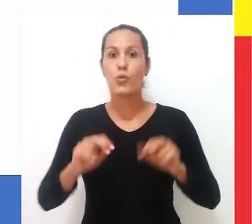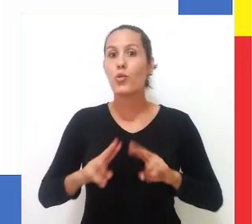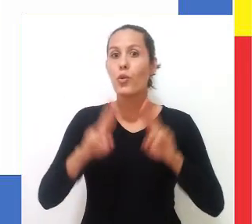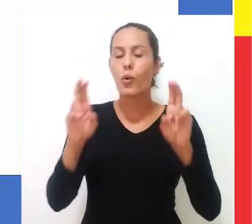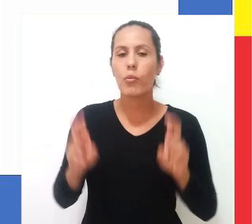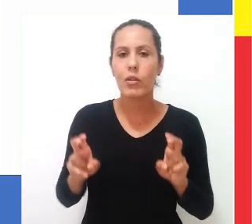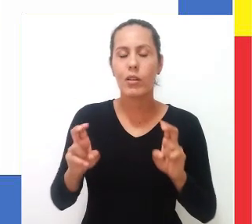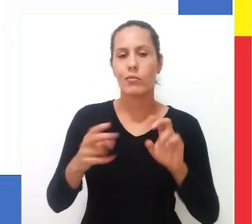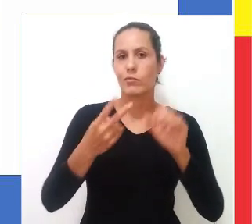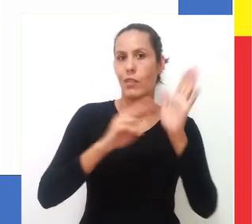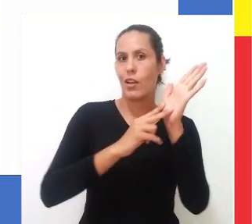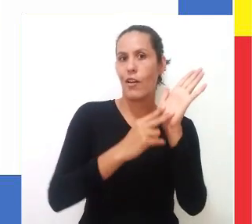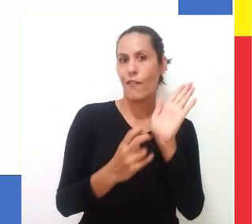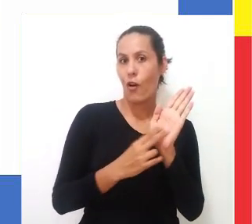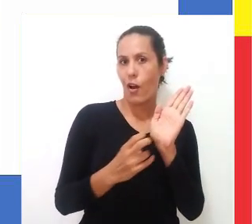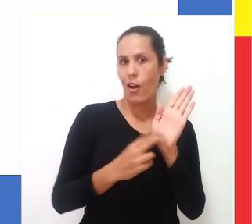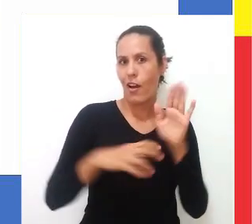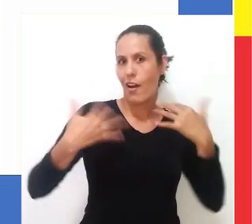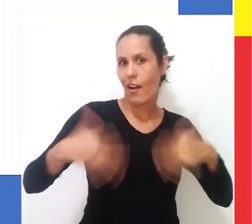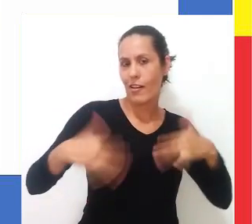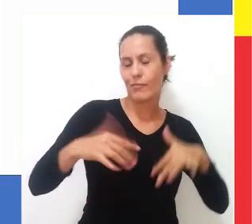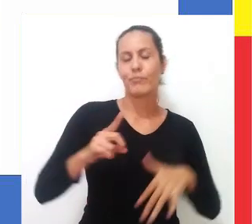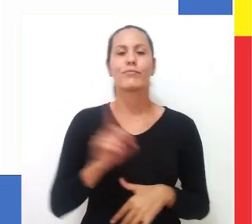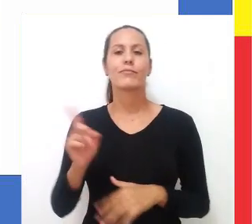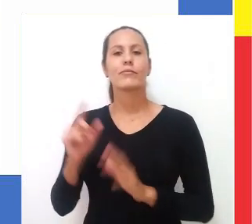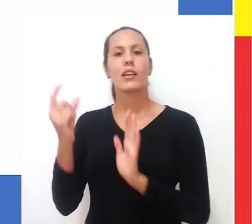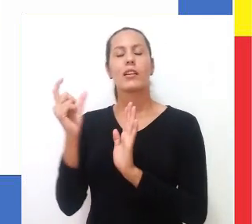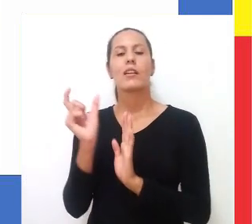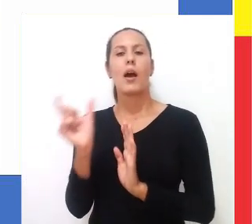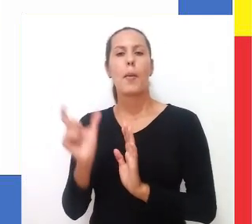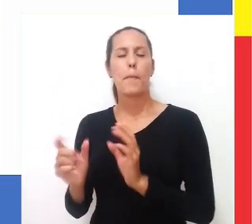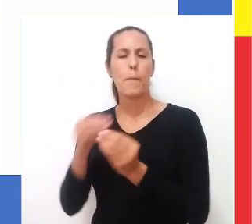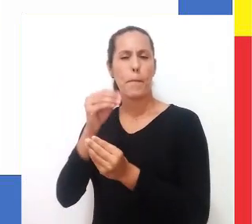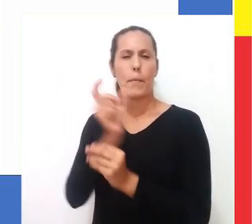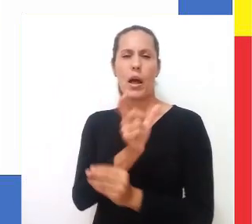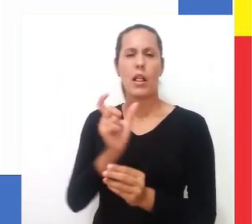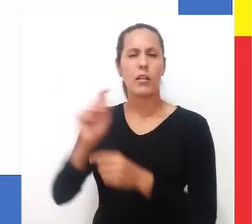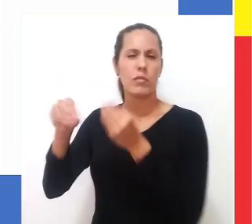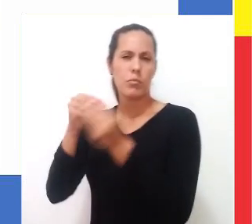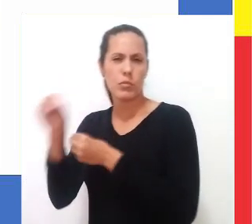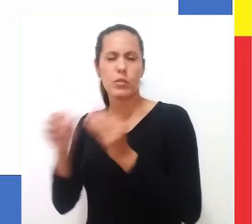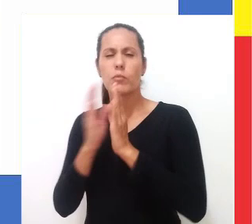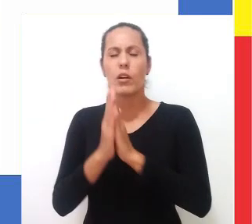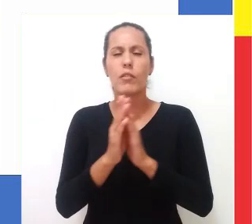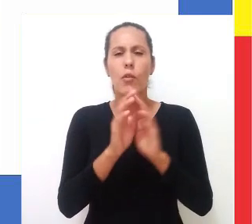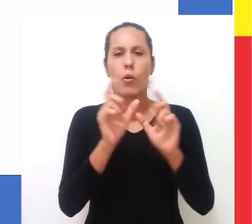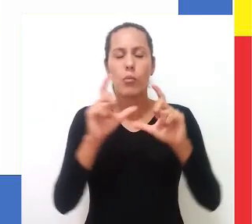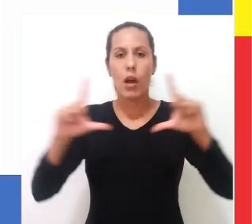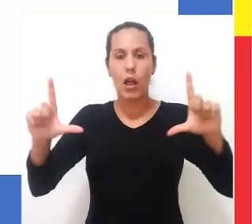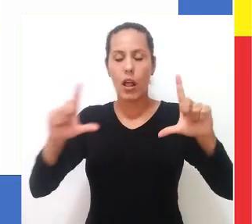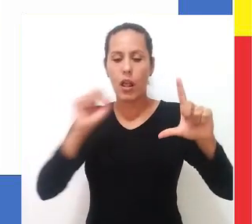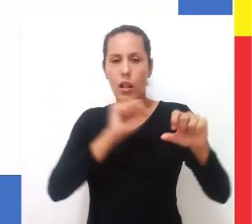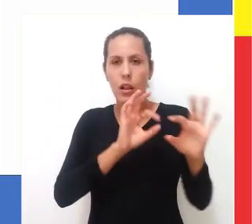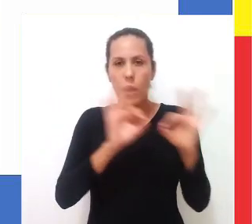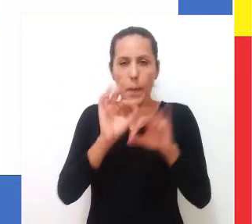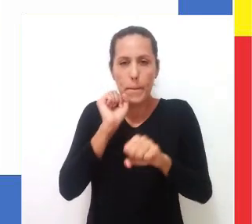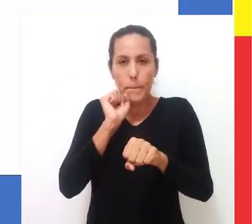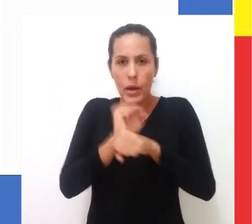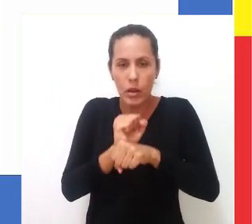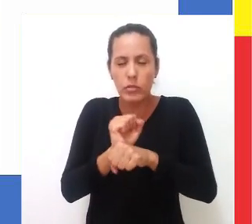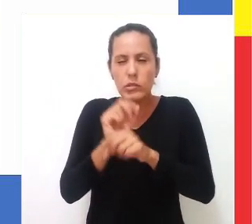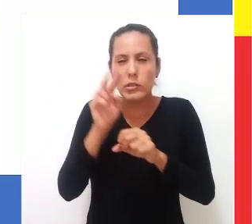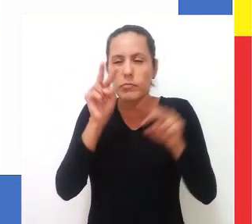um jogo do vocabulário. Então, as palavras aí elas estão misturadas, então dá um pause na